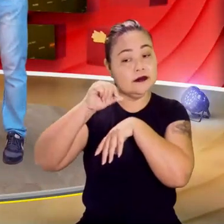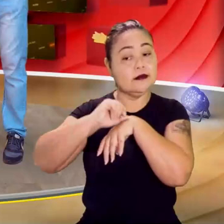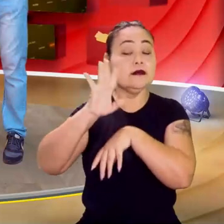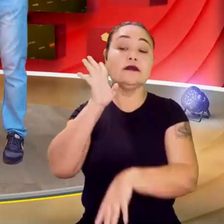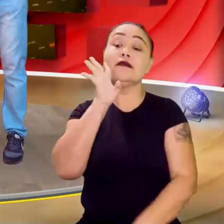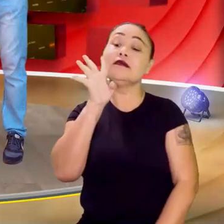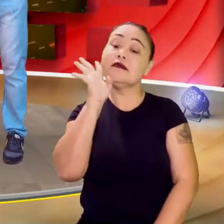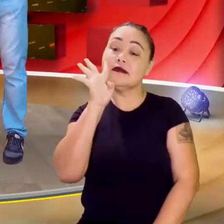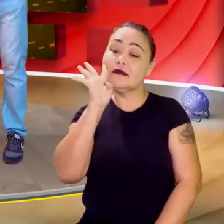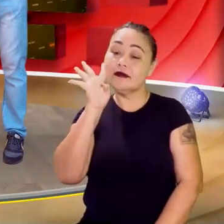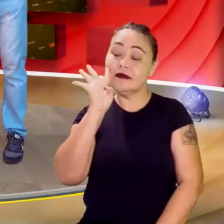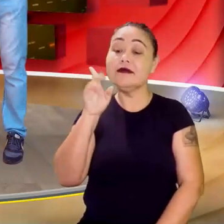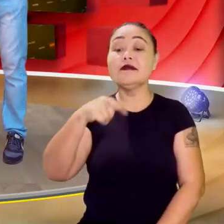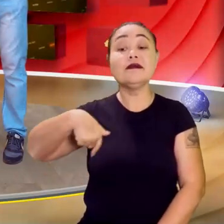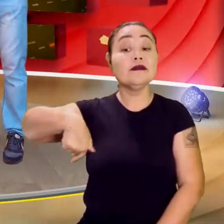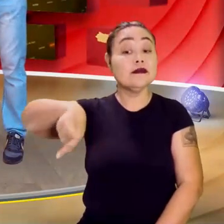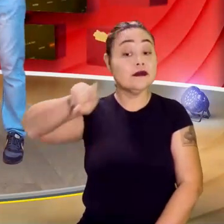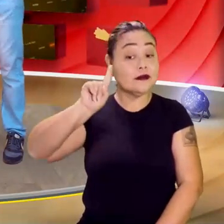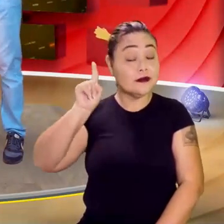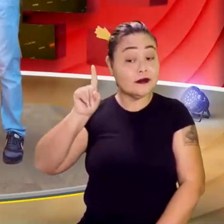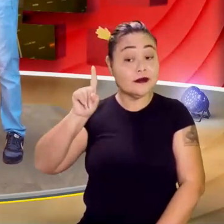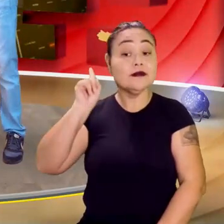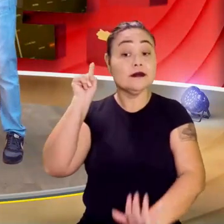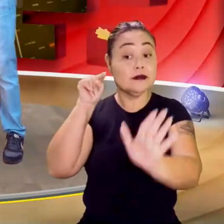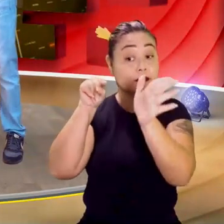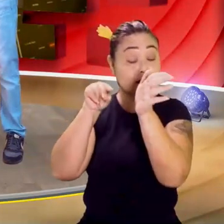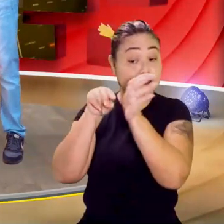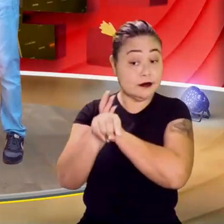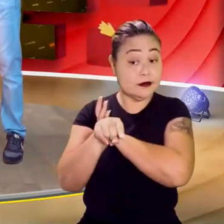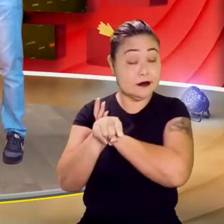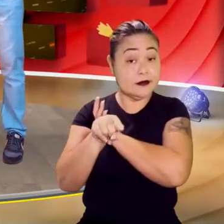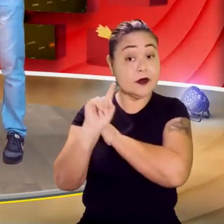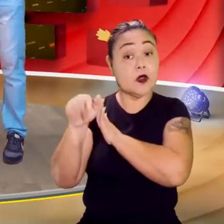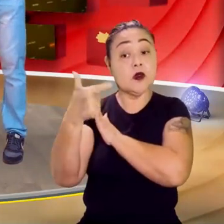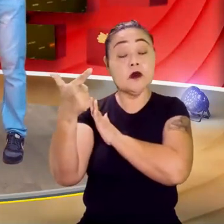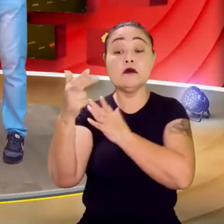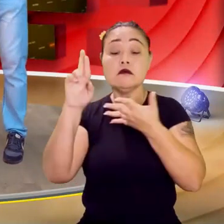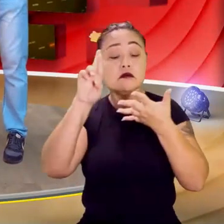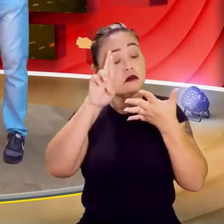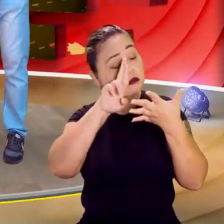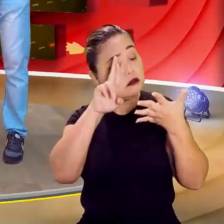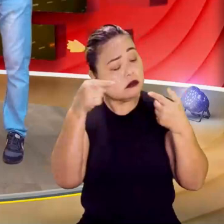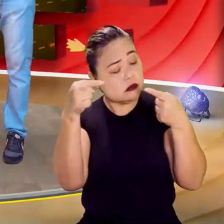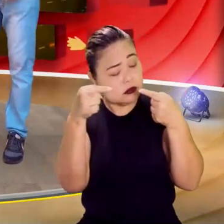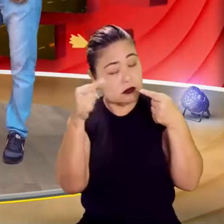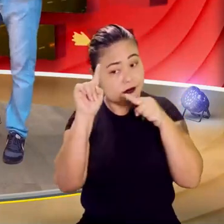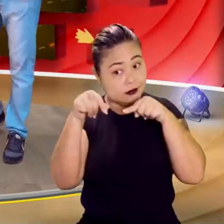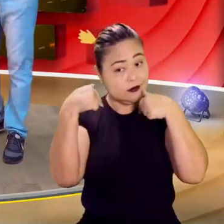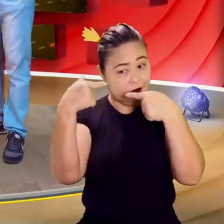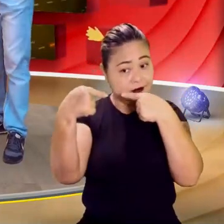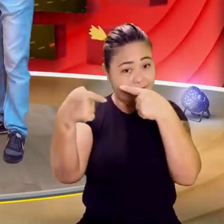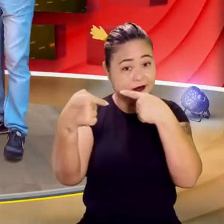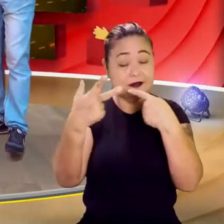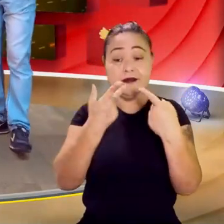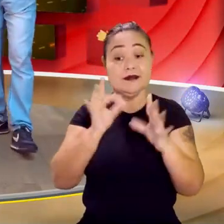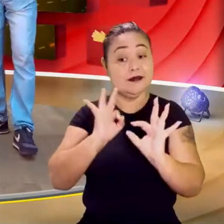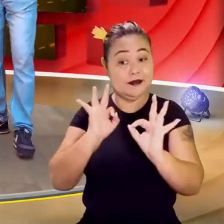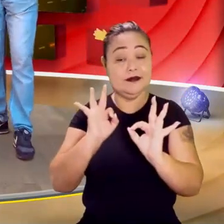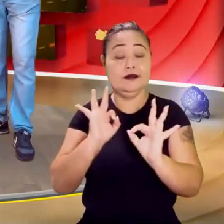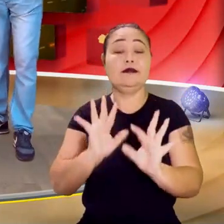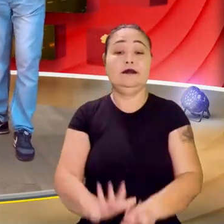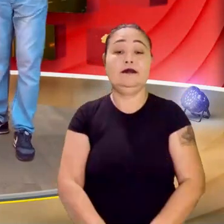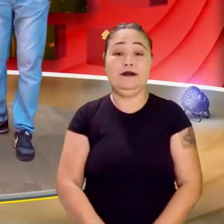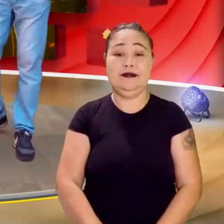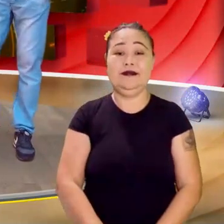aqui legal com relação a esse tipo de questão. E o gabarito. Só depois, calma aí. Não vou falar agora, não.